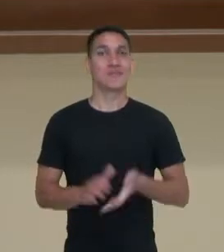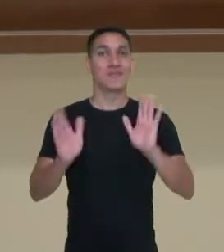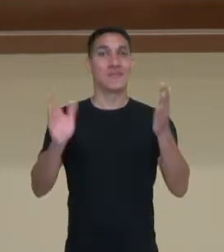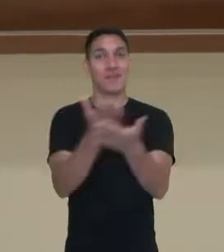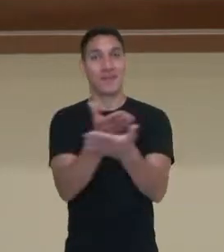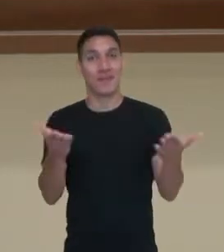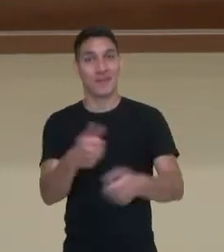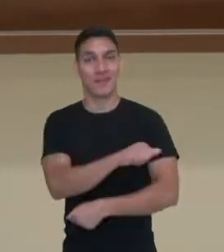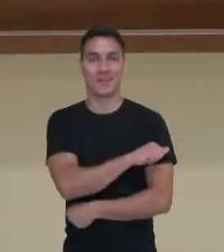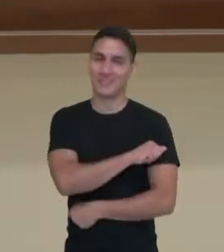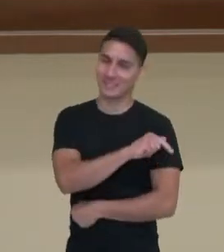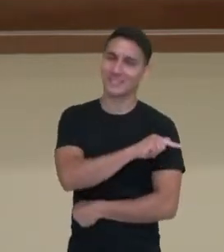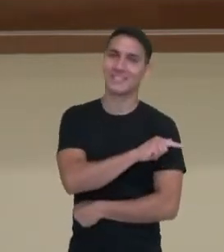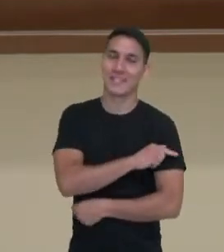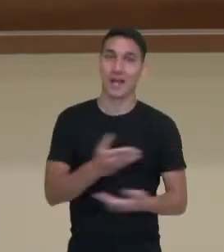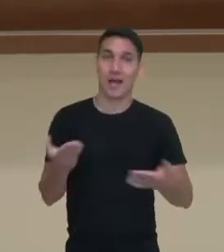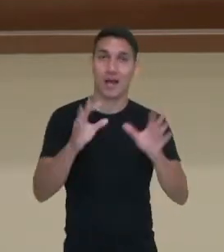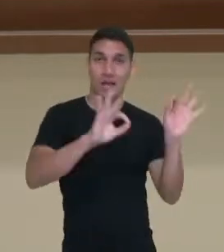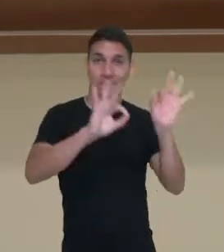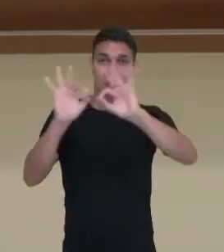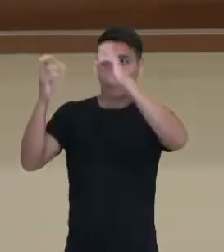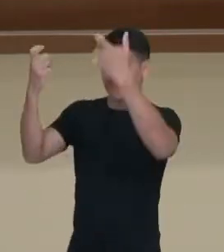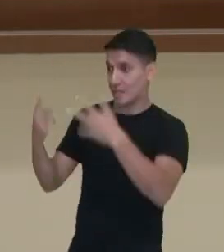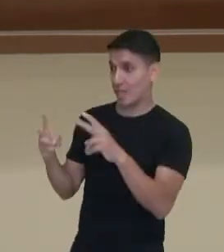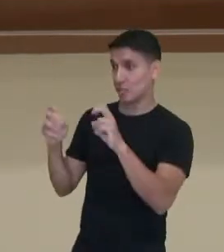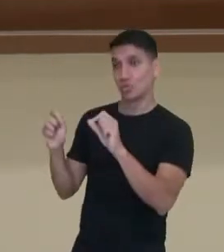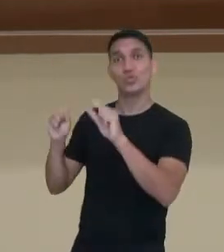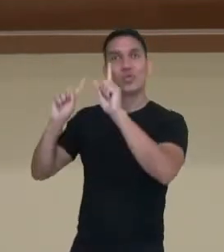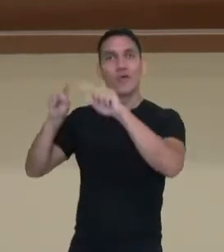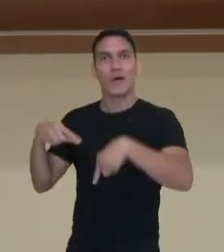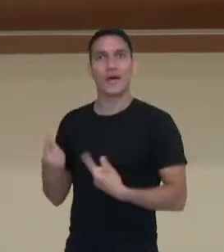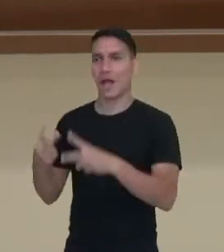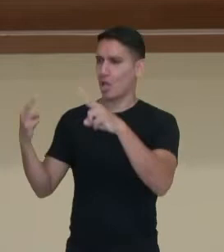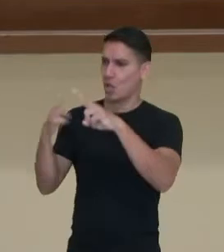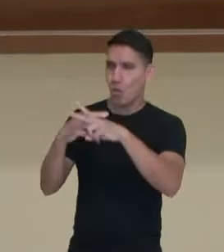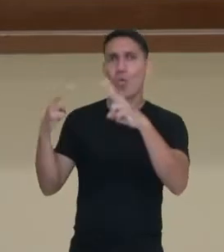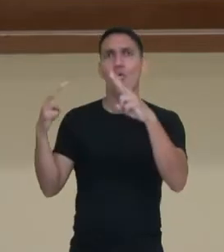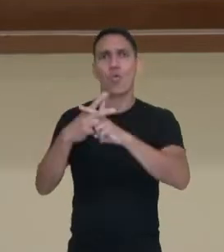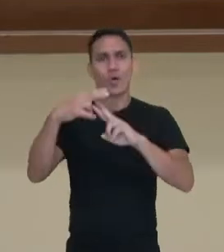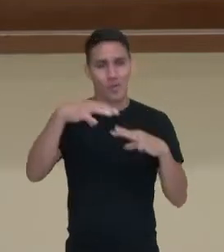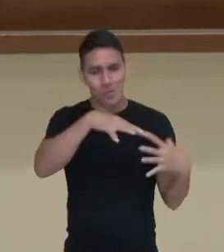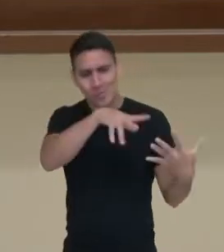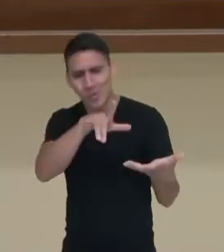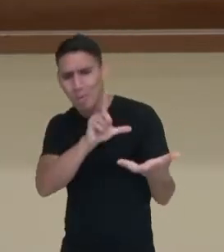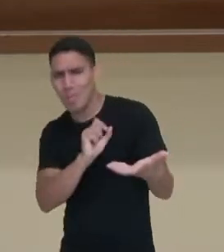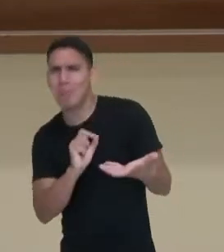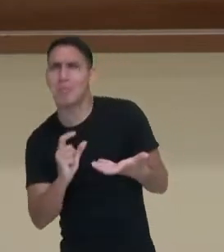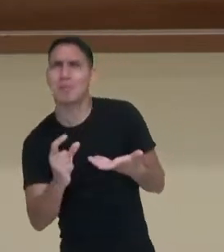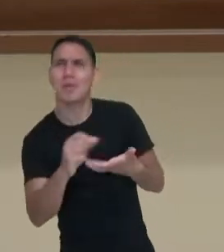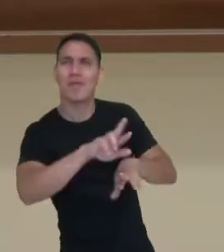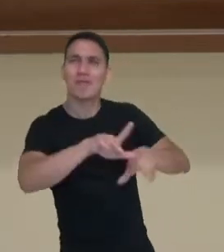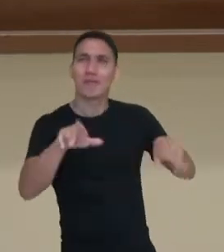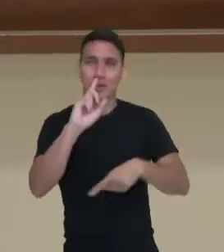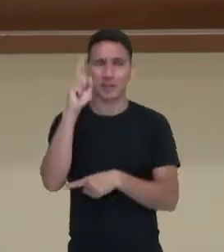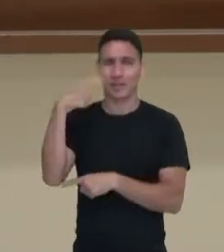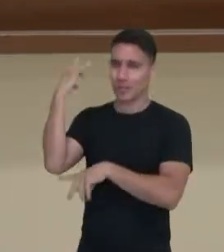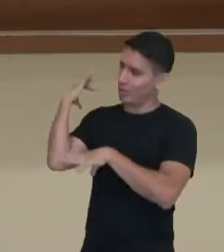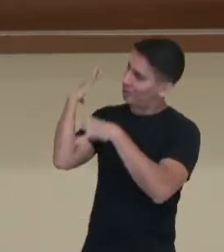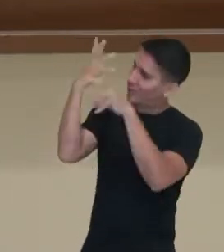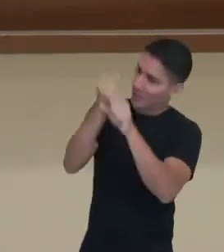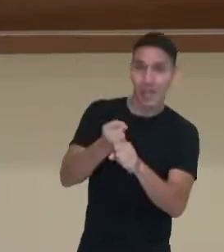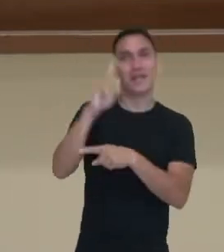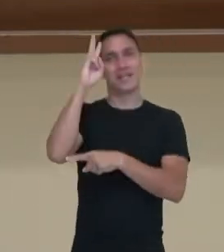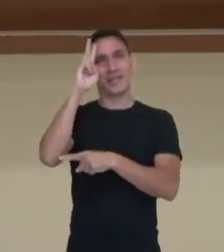Olá, estudantes do sétimo ano! Nesse vídeo, nós vamos falar sobre as lutas do mundo. Faremos uma revisão, uma